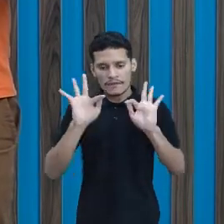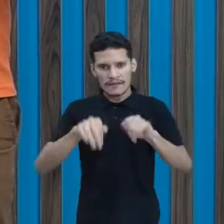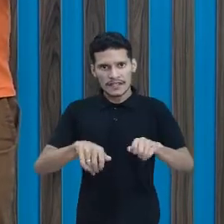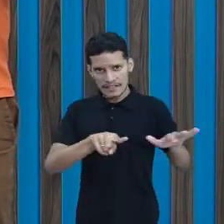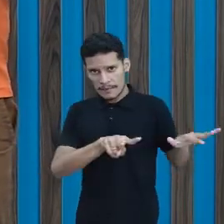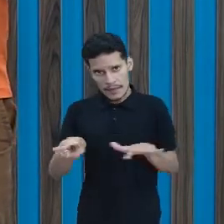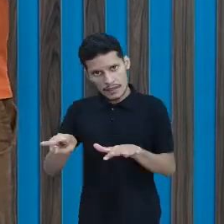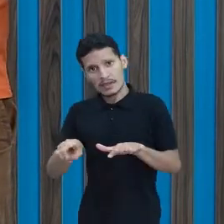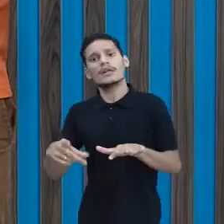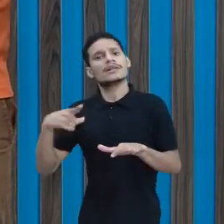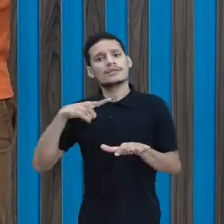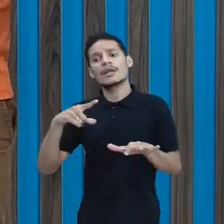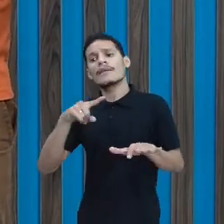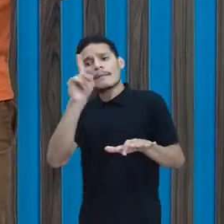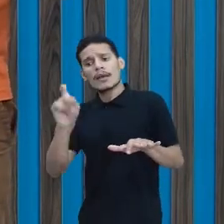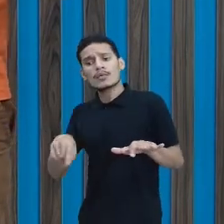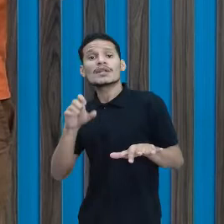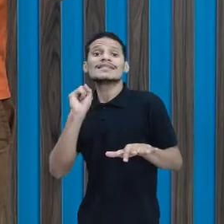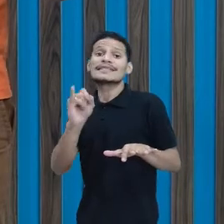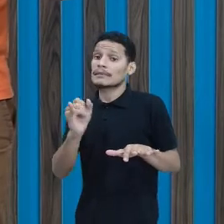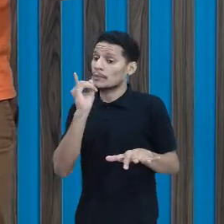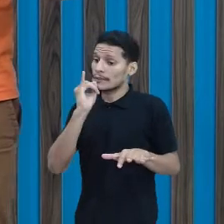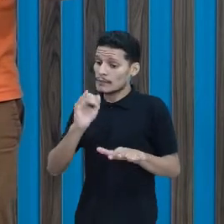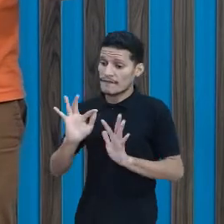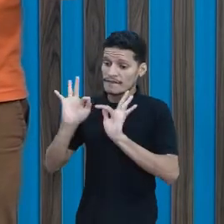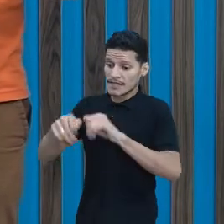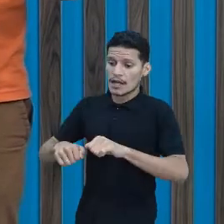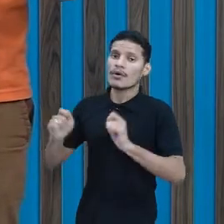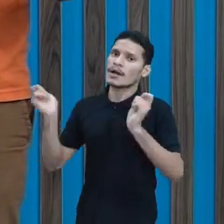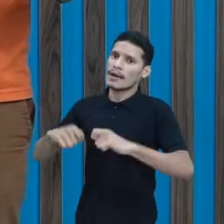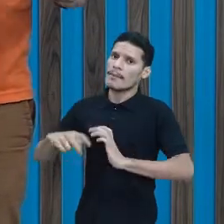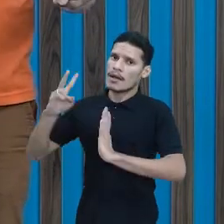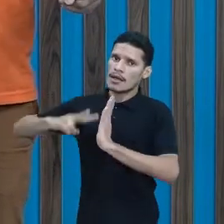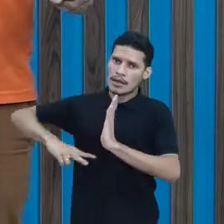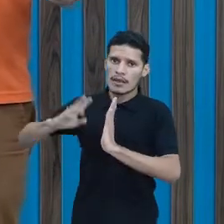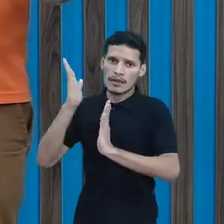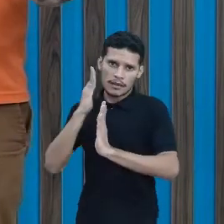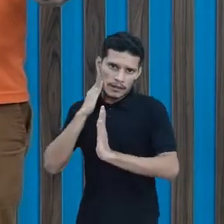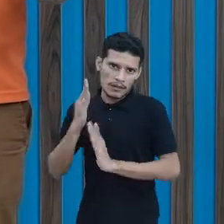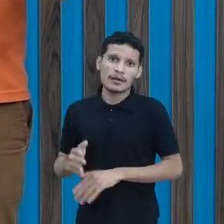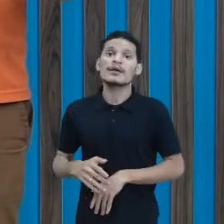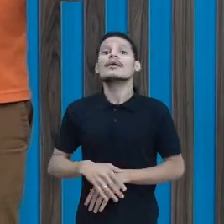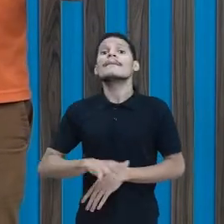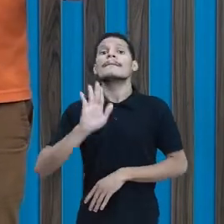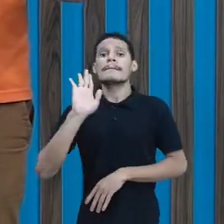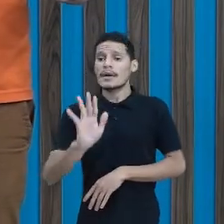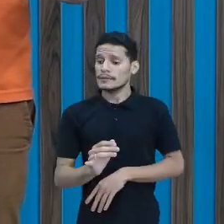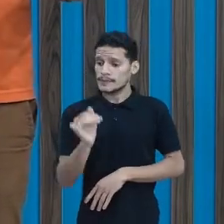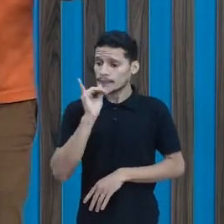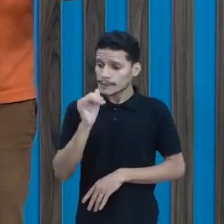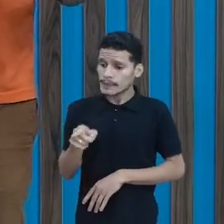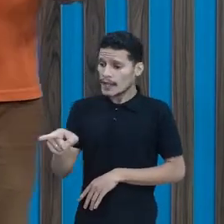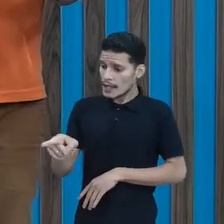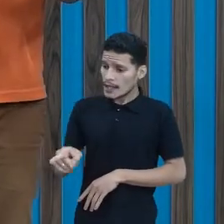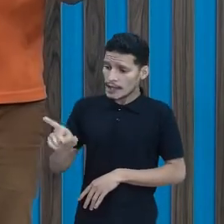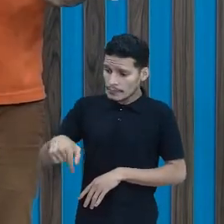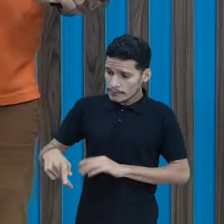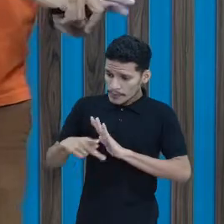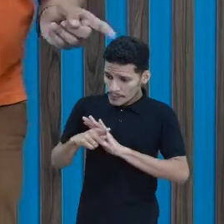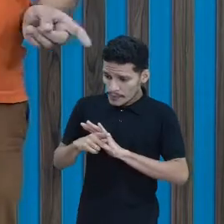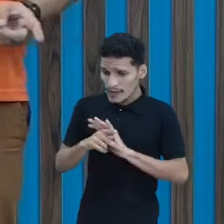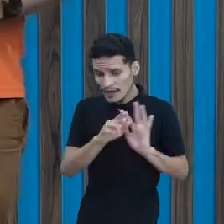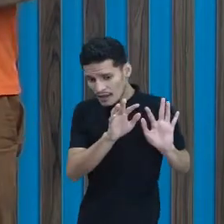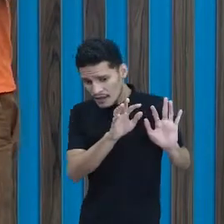pergunta com interrogação no final. Então você leu como se fosse afirmativa. Ela toca piano no teatro todo final de semana. Eita, é uma